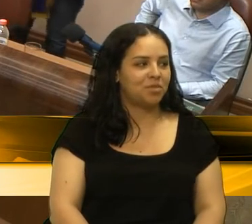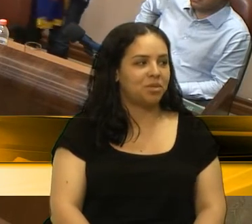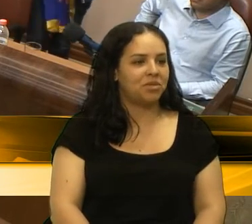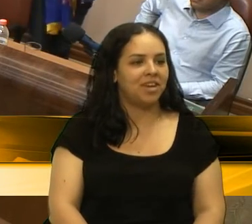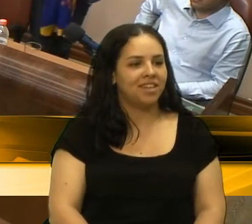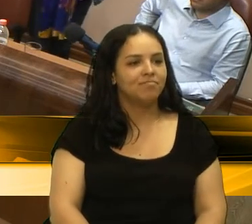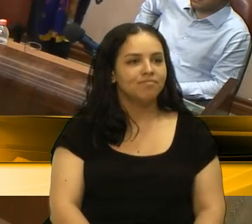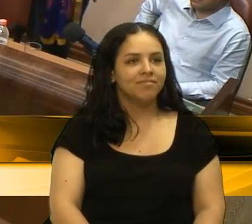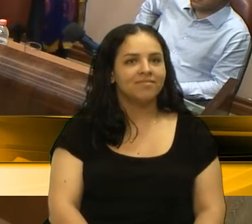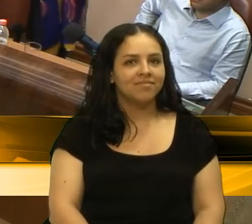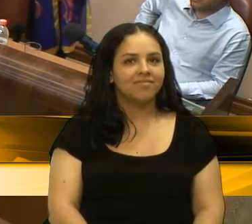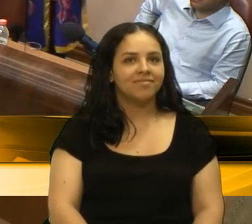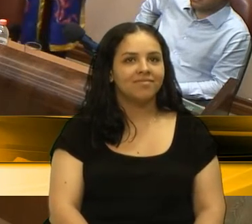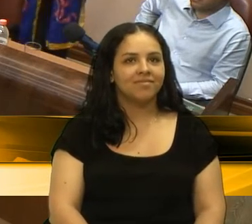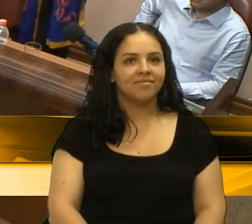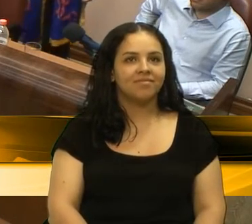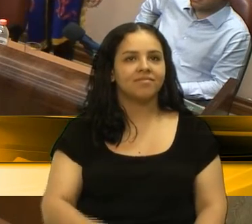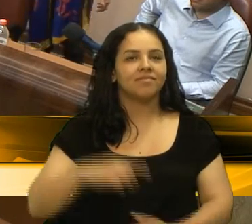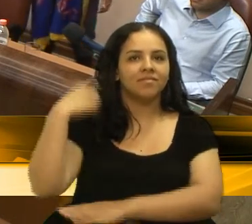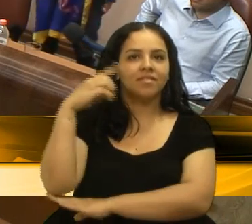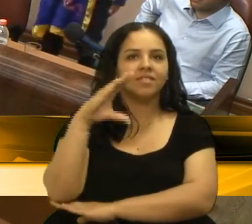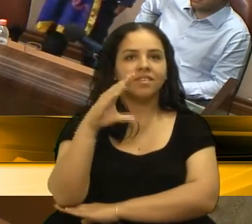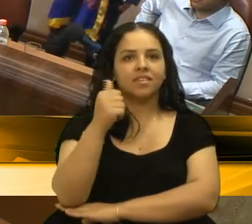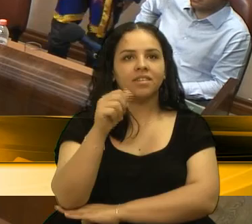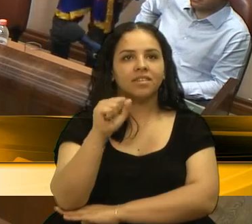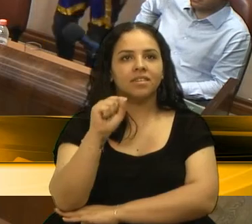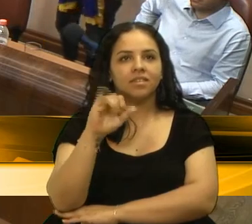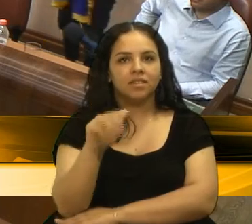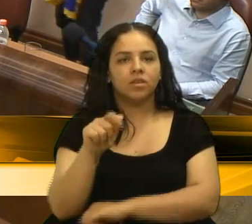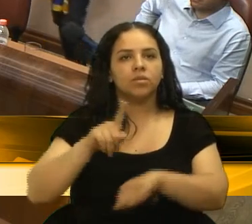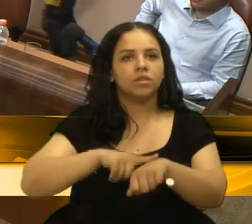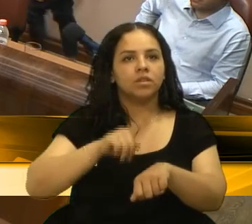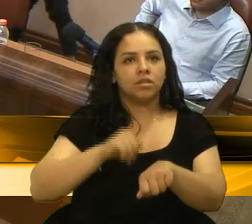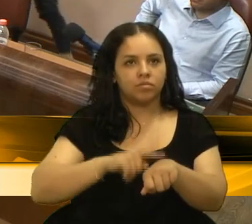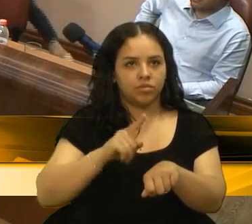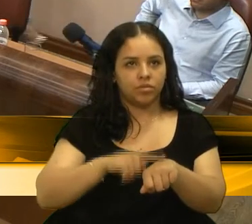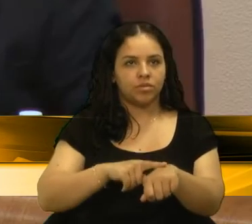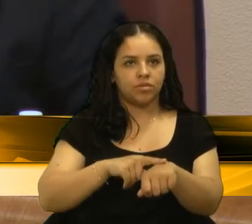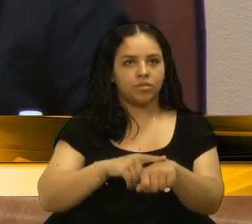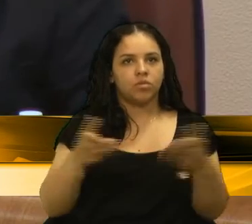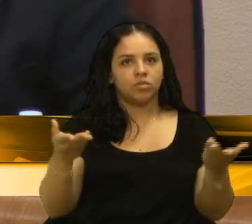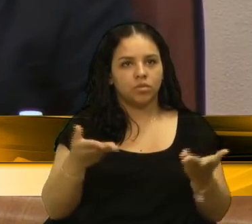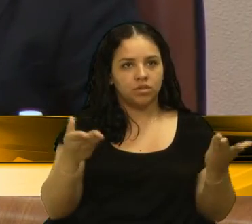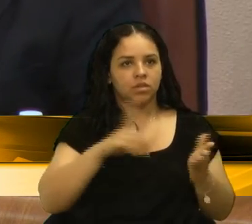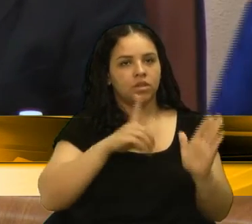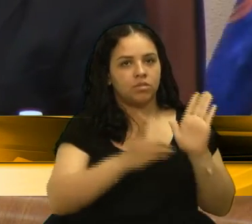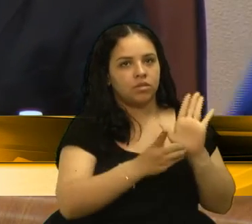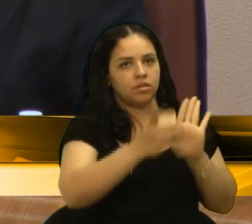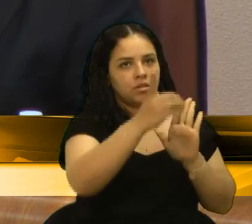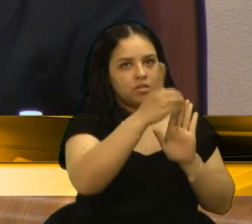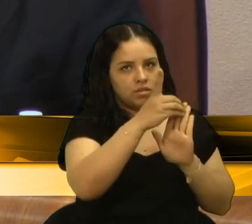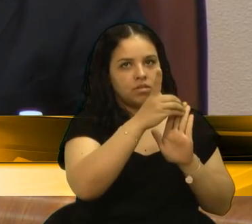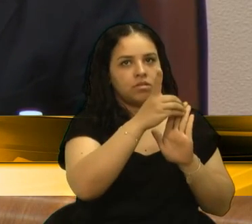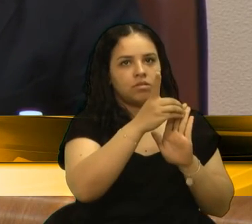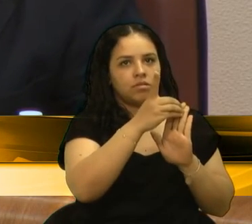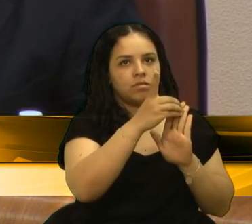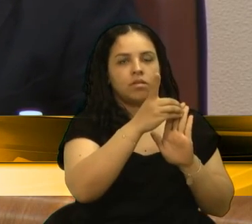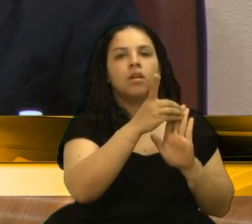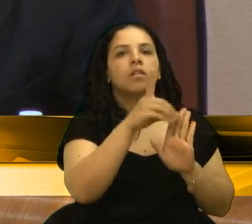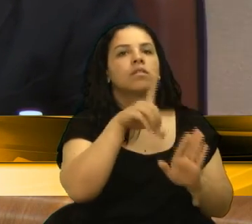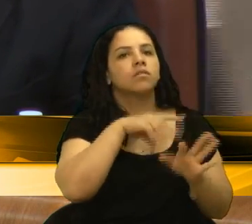Doutora Cássia Kuhn, o prazo hoje que está determinado no decreto, ele é suficiente para